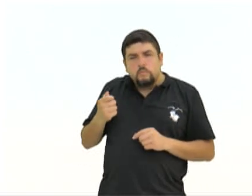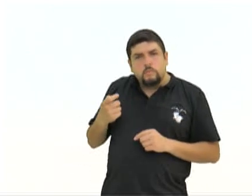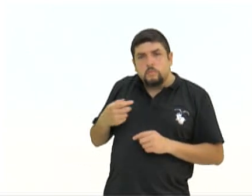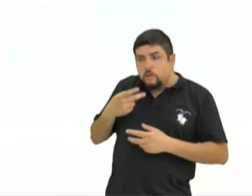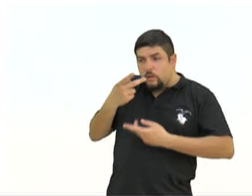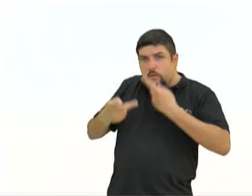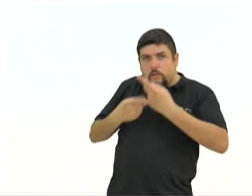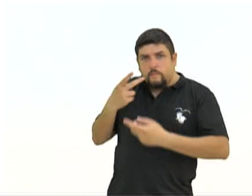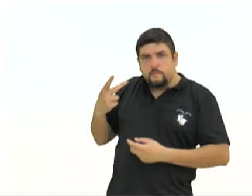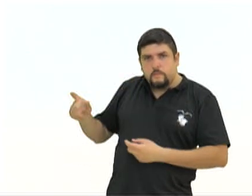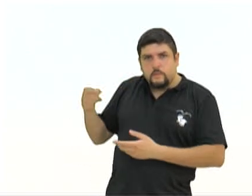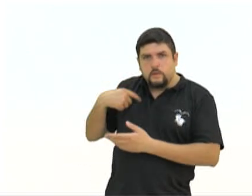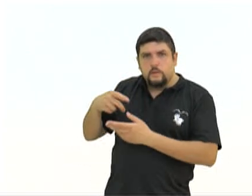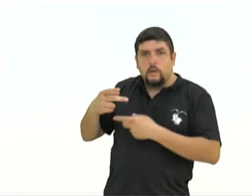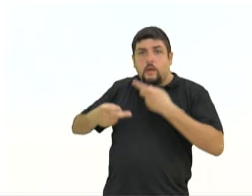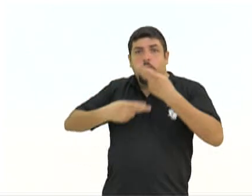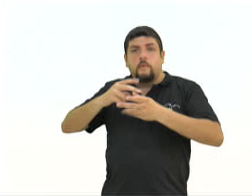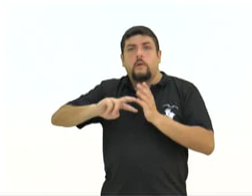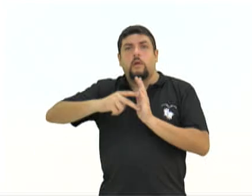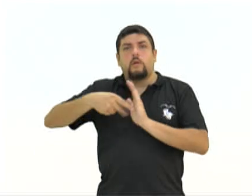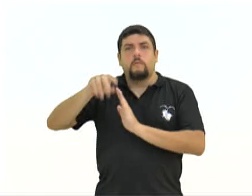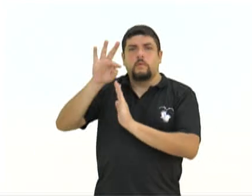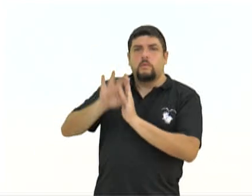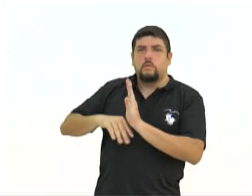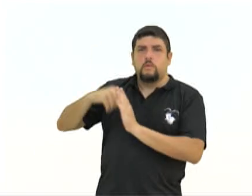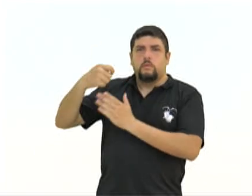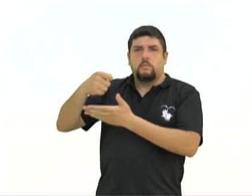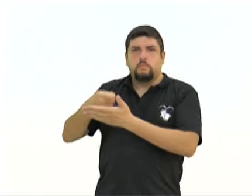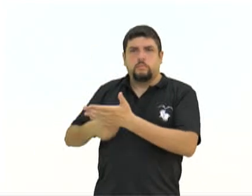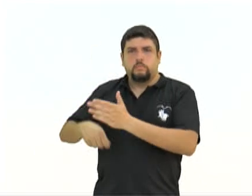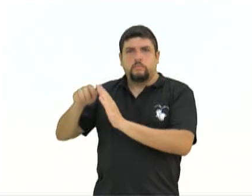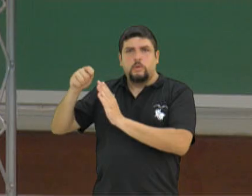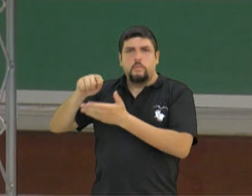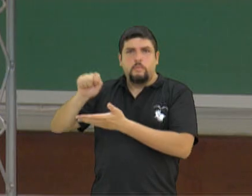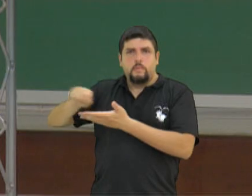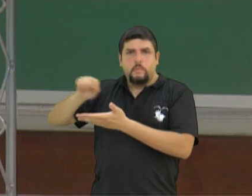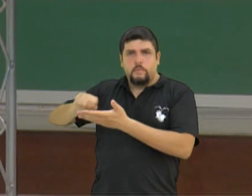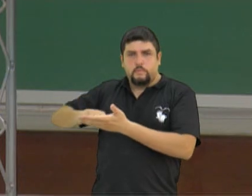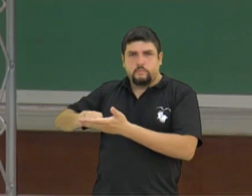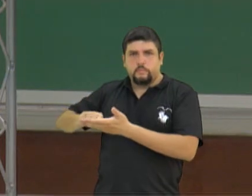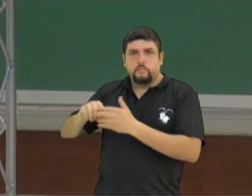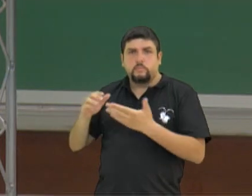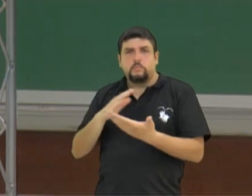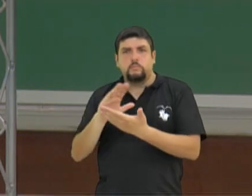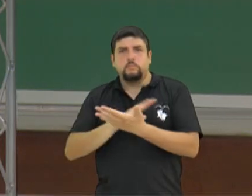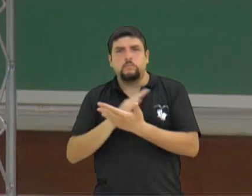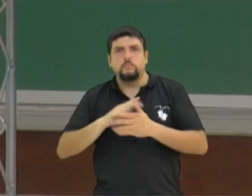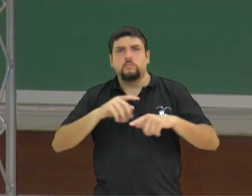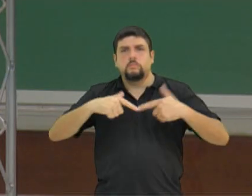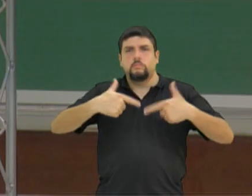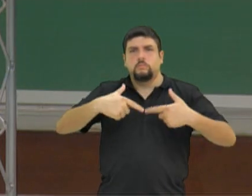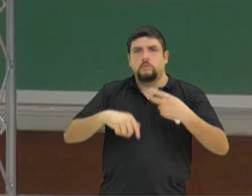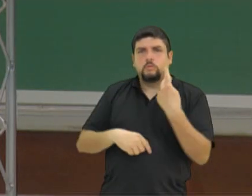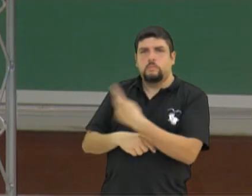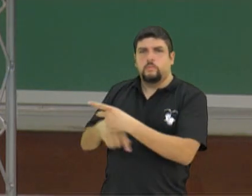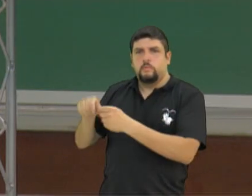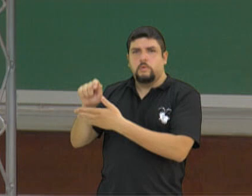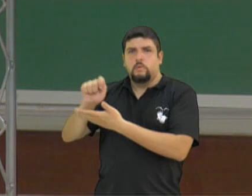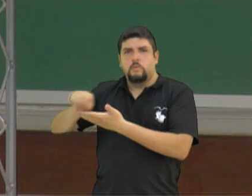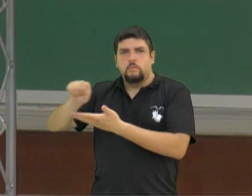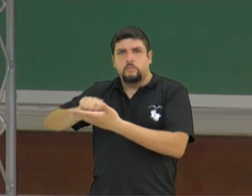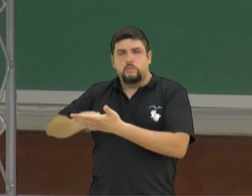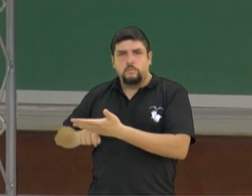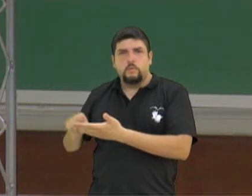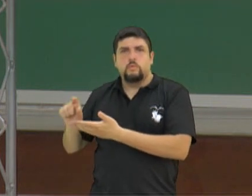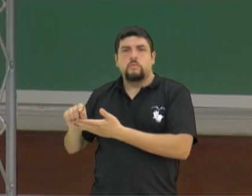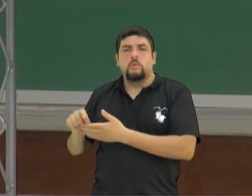historiadora, né? Nas pesquisas que ela fez essa fala em alguns dos trabalhos publicados por ela e